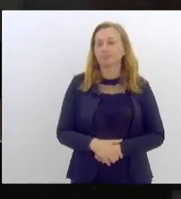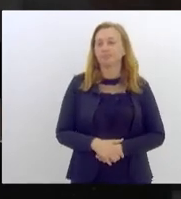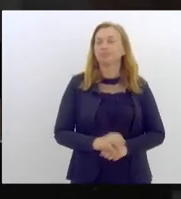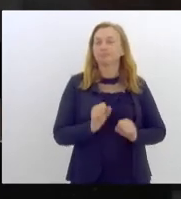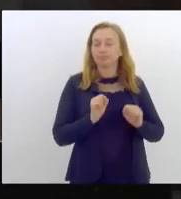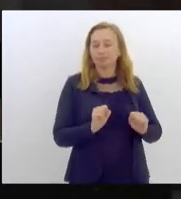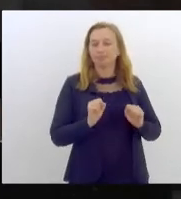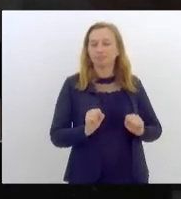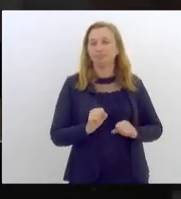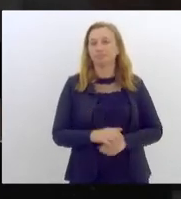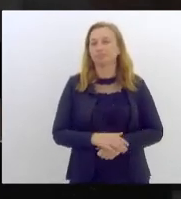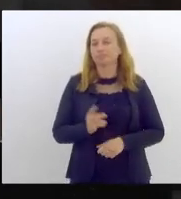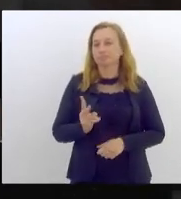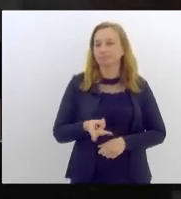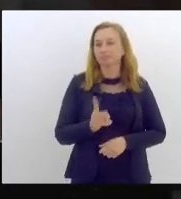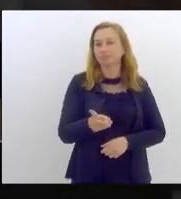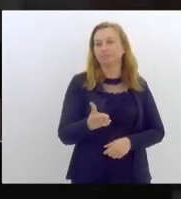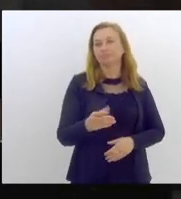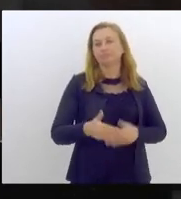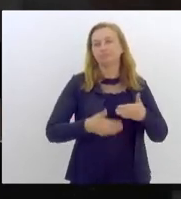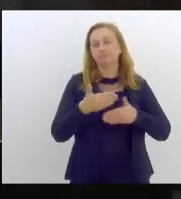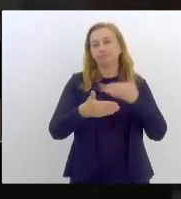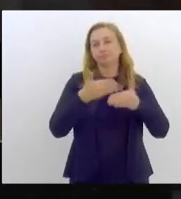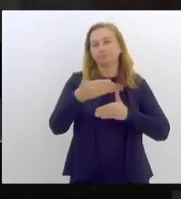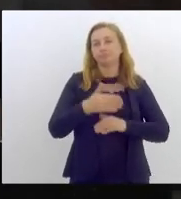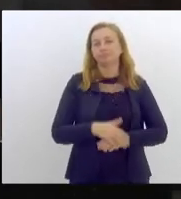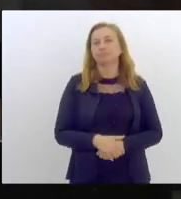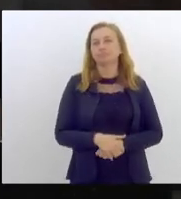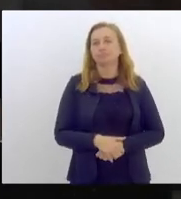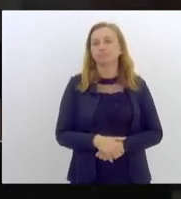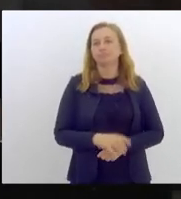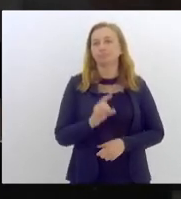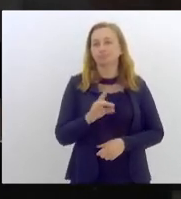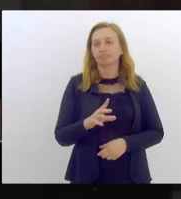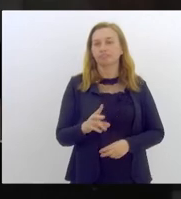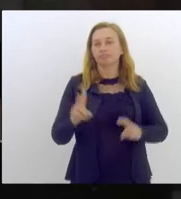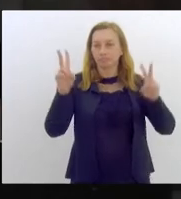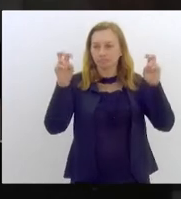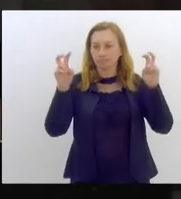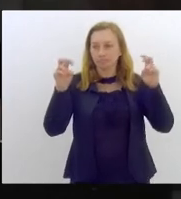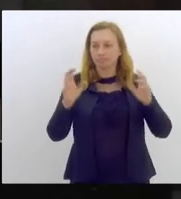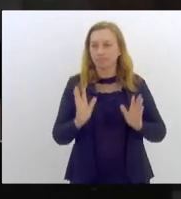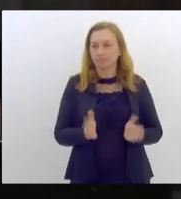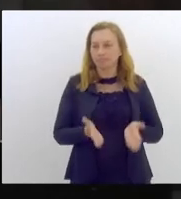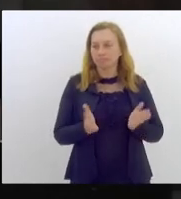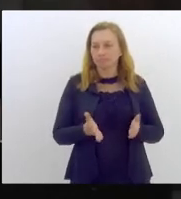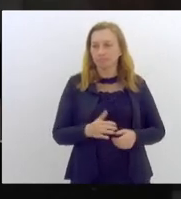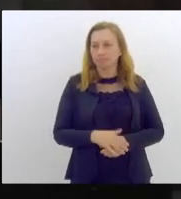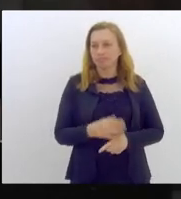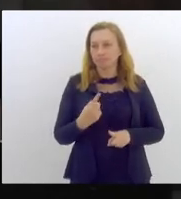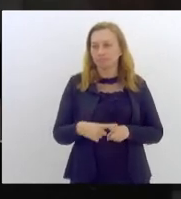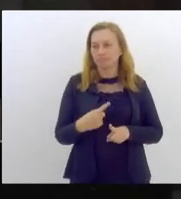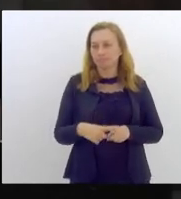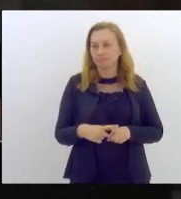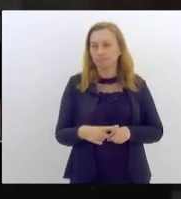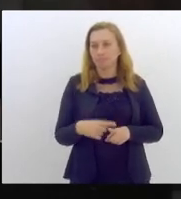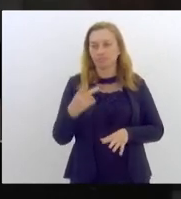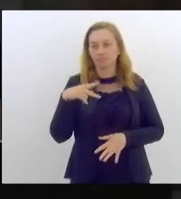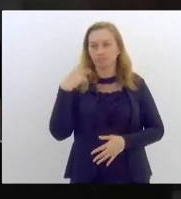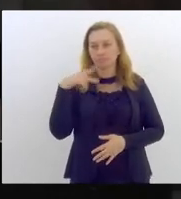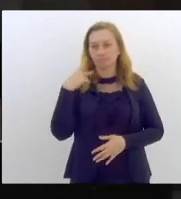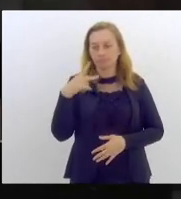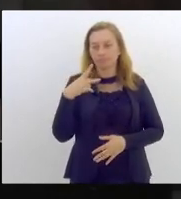a gente possa continuar avançar Então queria trazer só e somente esse tema agora porque sub política